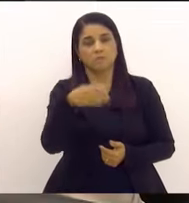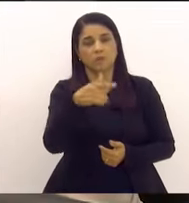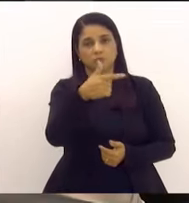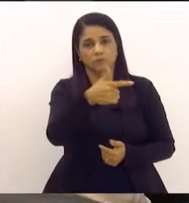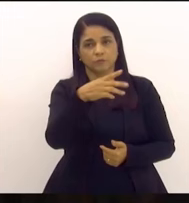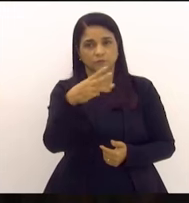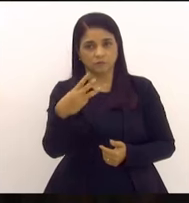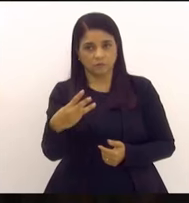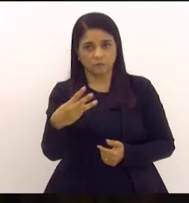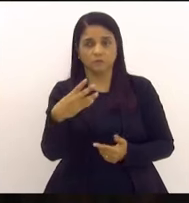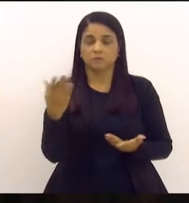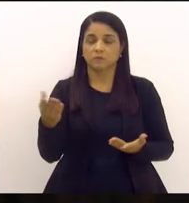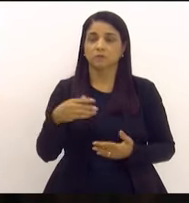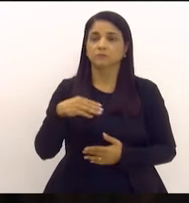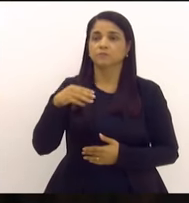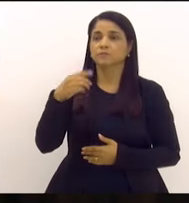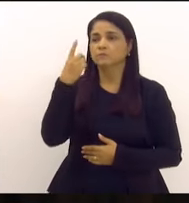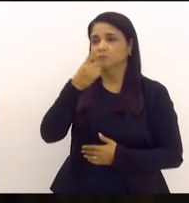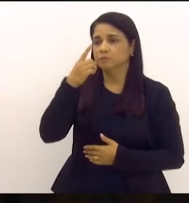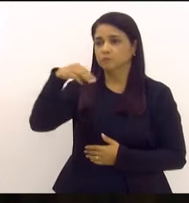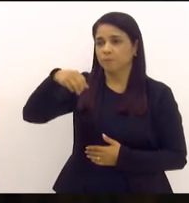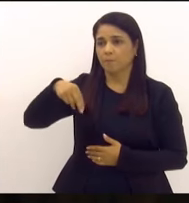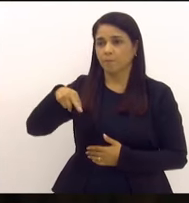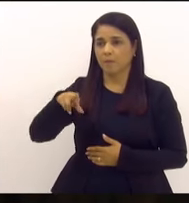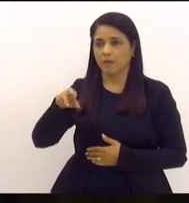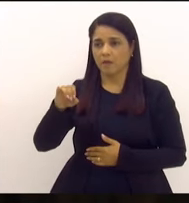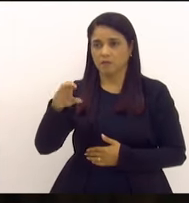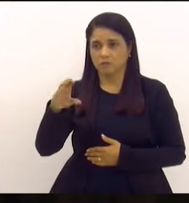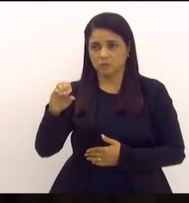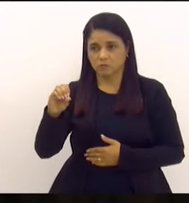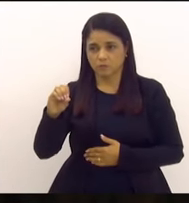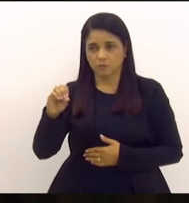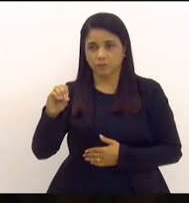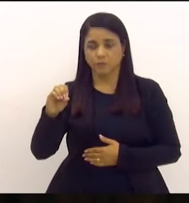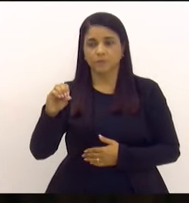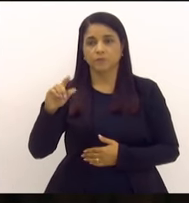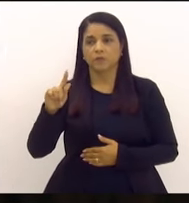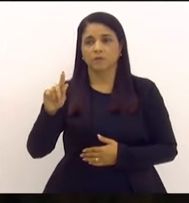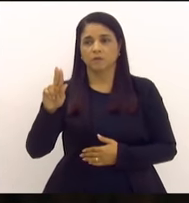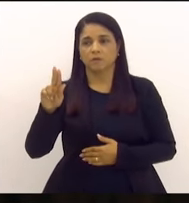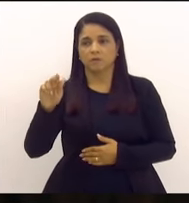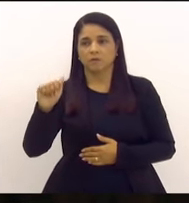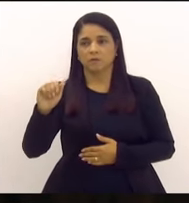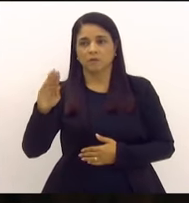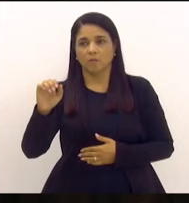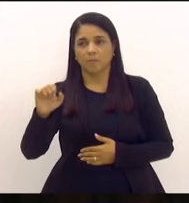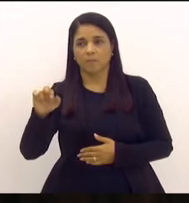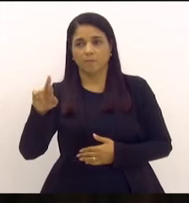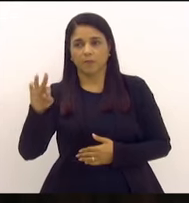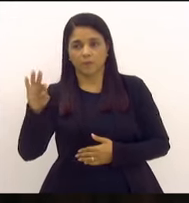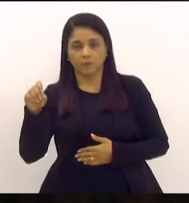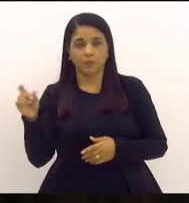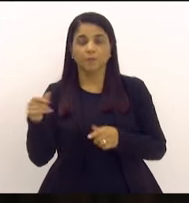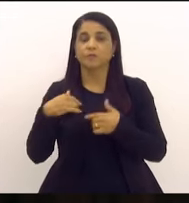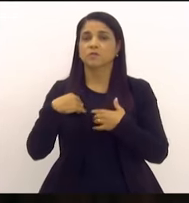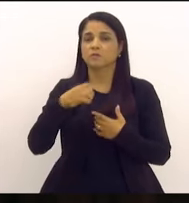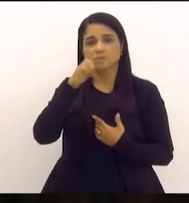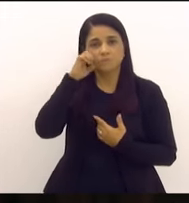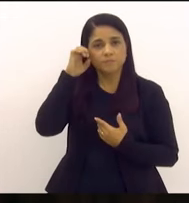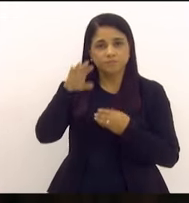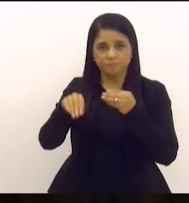Deputado Gualberto, eu gostaria só de fazer uma parte bem gentil com a deputada Élica. Na verdade, deputada, eu gostaria até que de